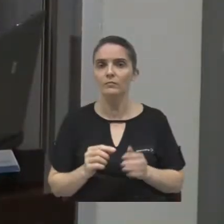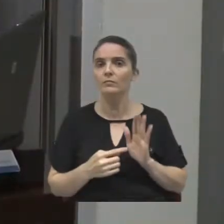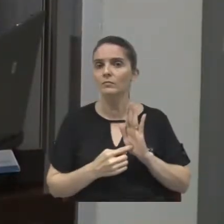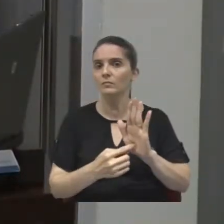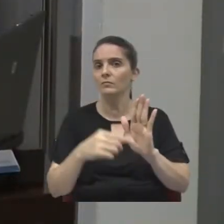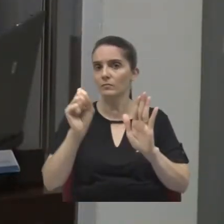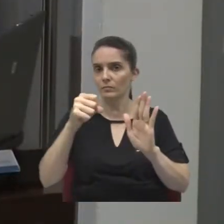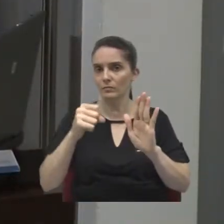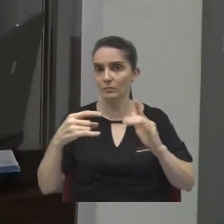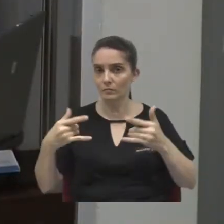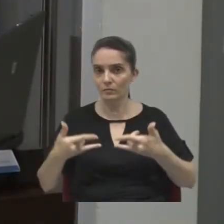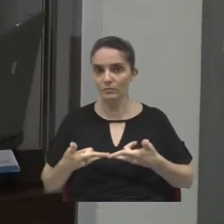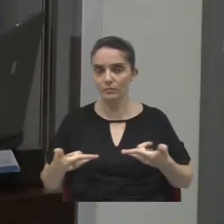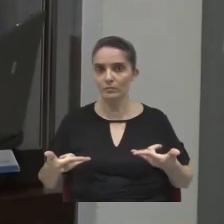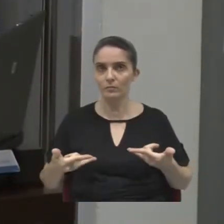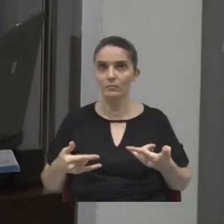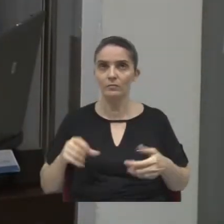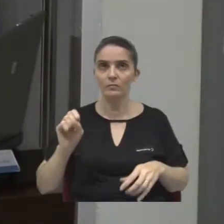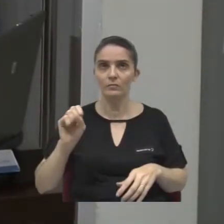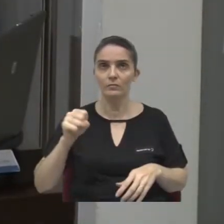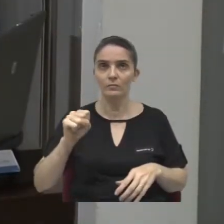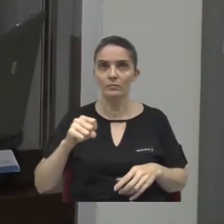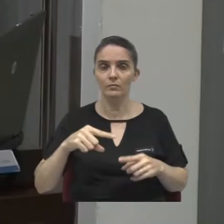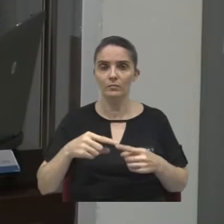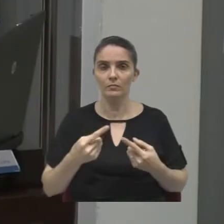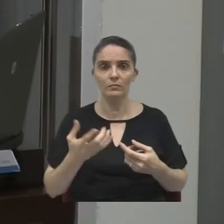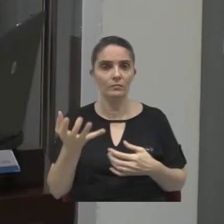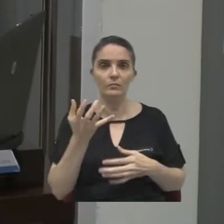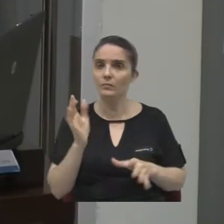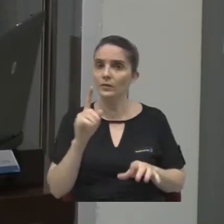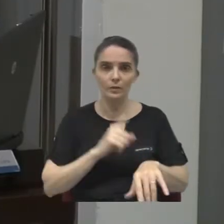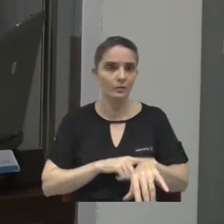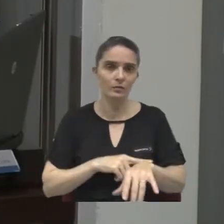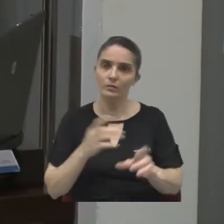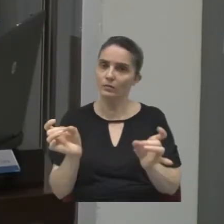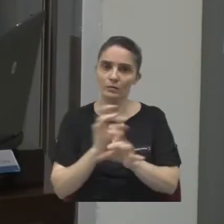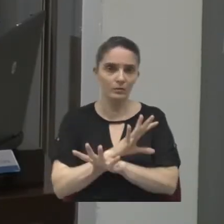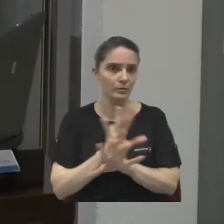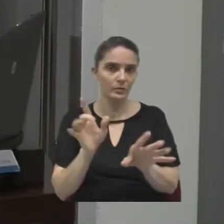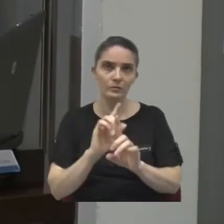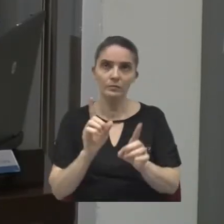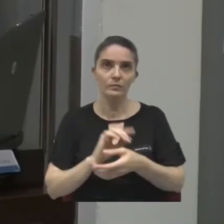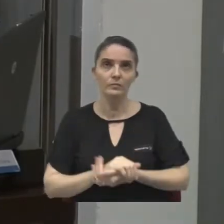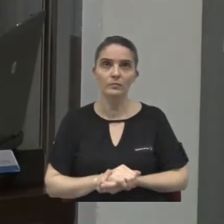passagem, mas elas têm que querer. Eu dou parte à vereadora Não, já tinha Érica. acabado o tempo, infelizmente.